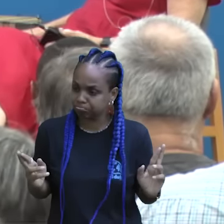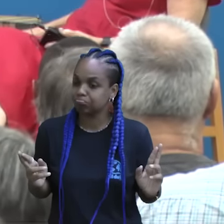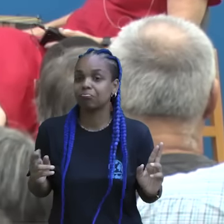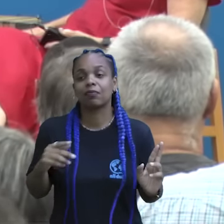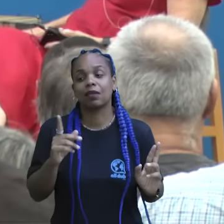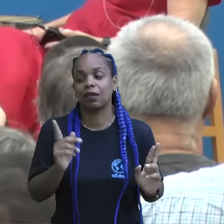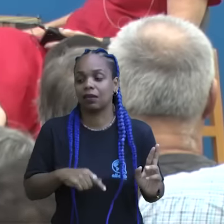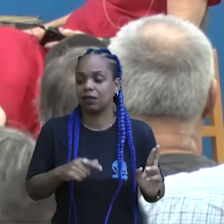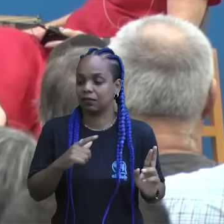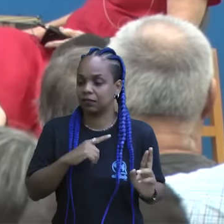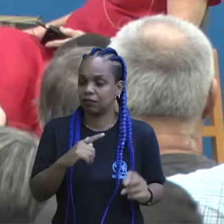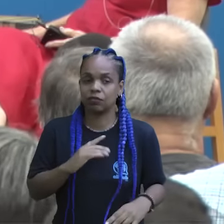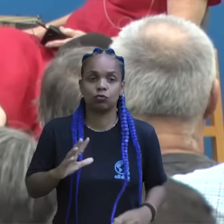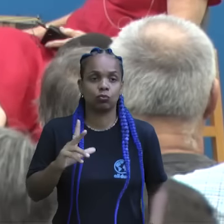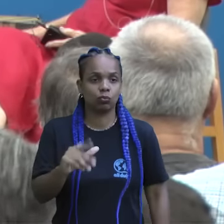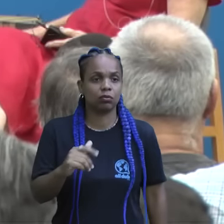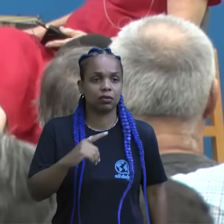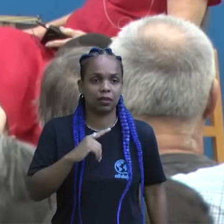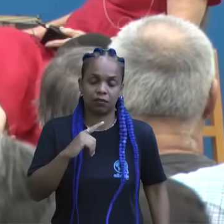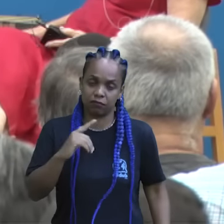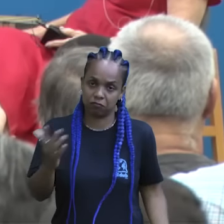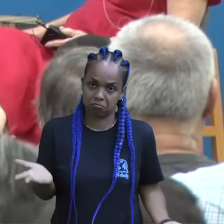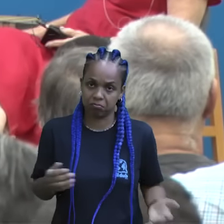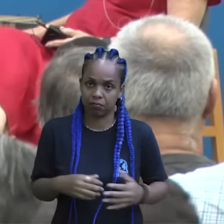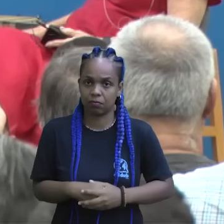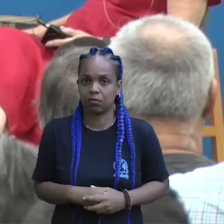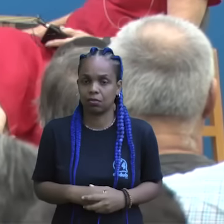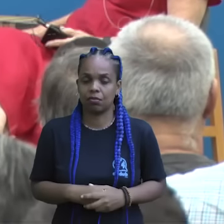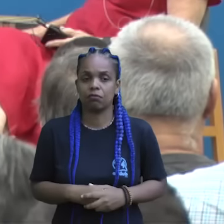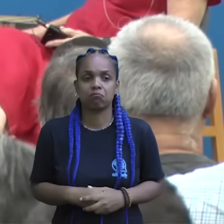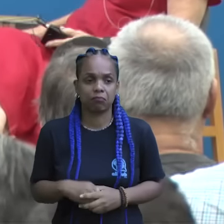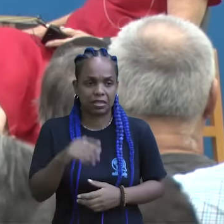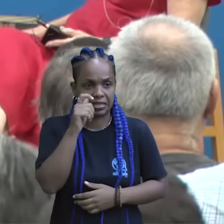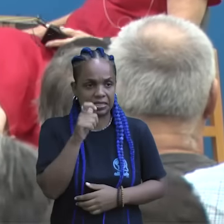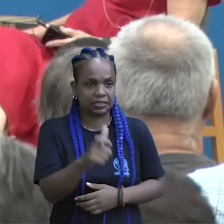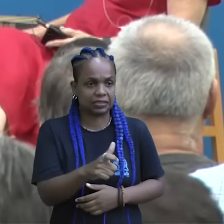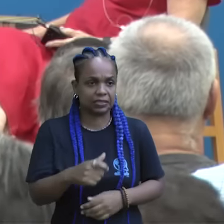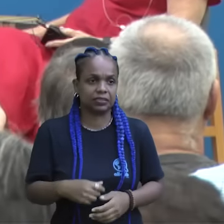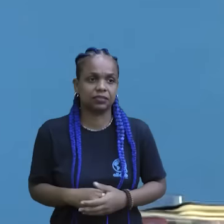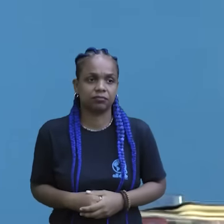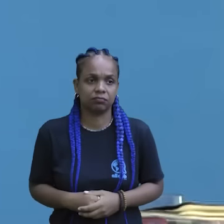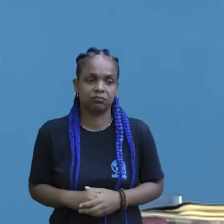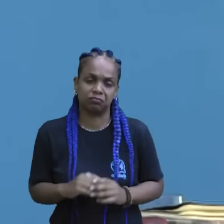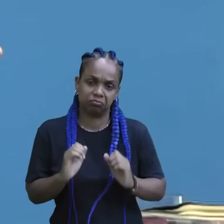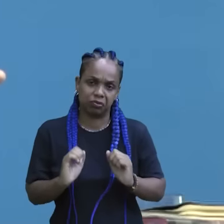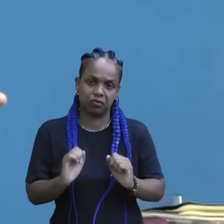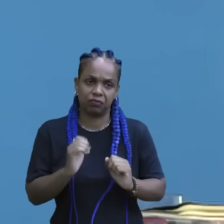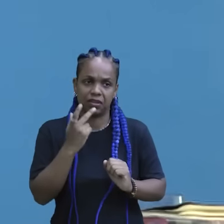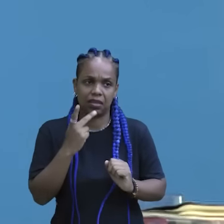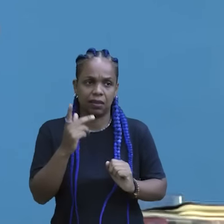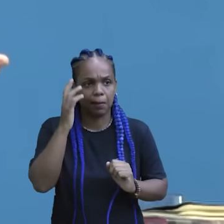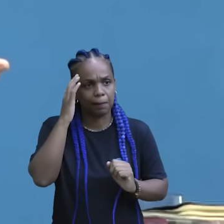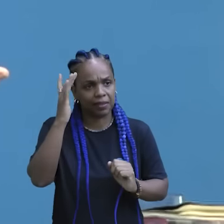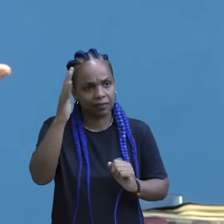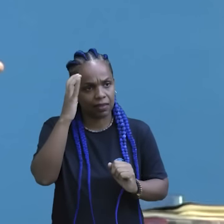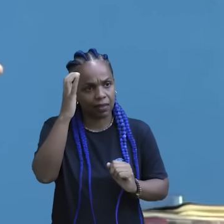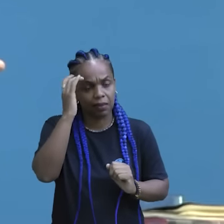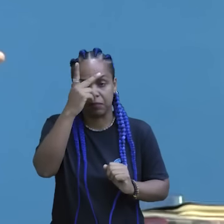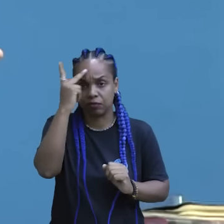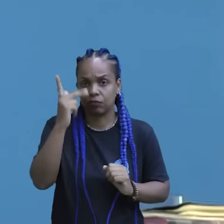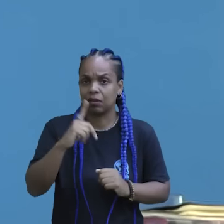falar melhor que eu, pensar um leitor de Dostoiévski nos Trópicos, porque o que é que significava isso